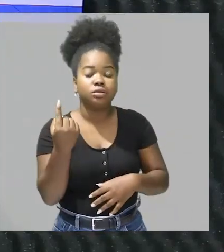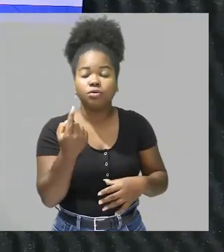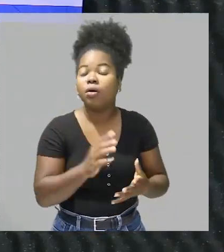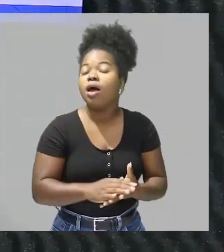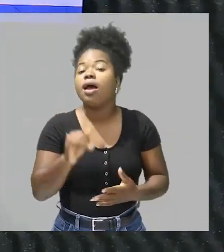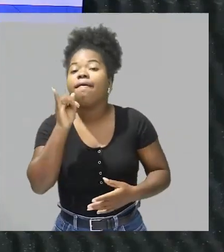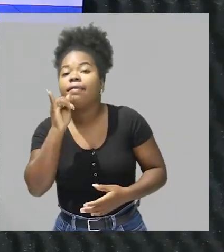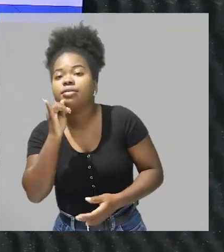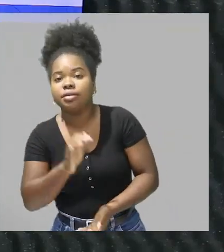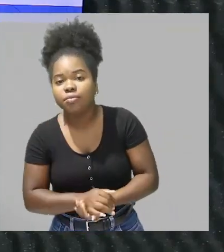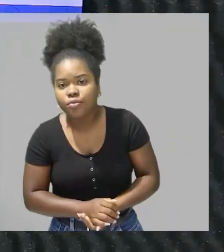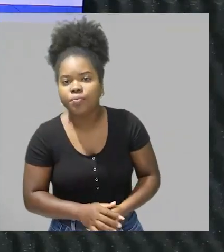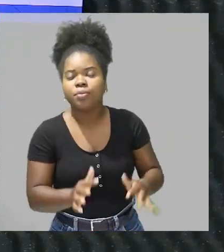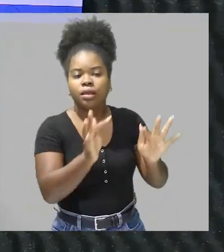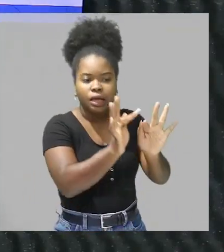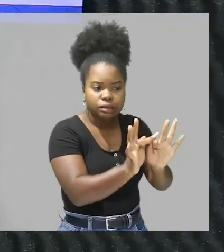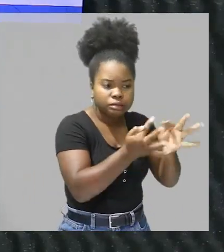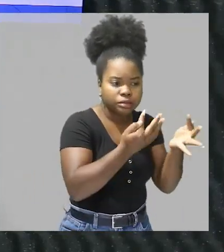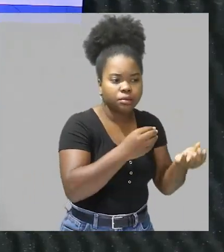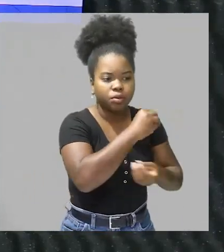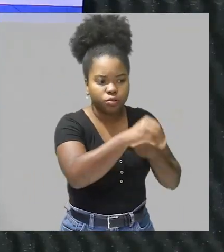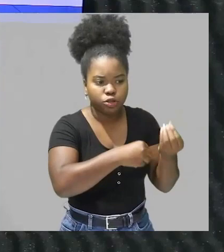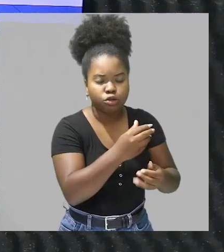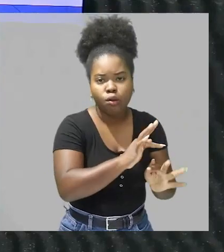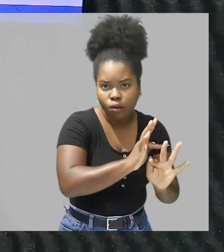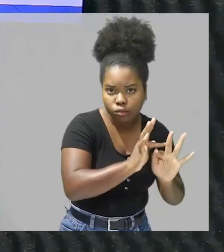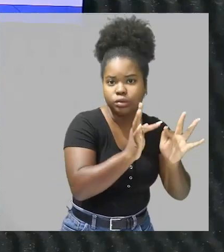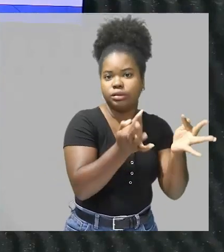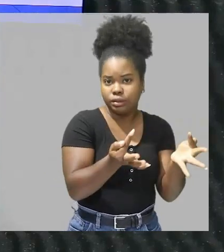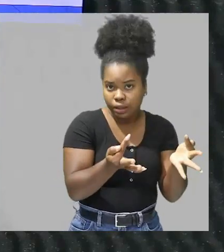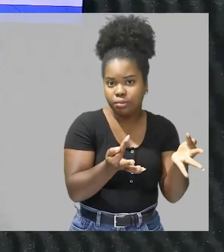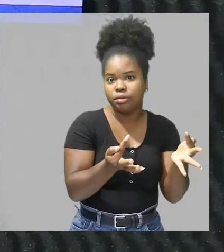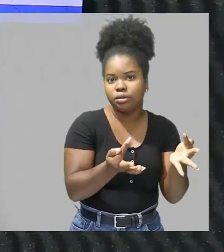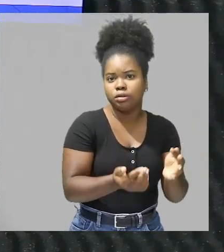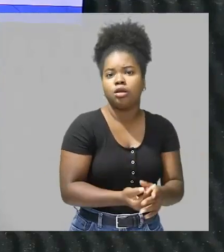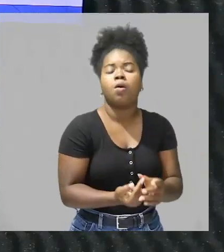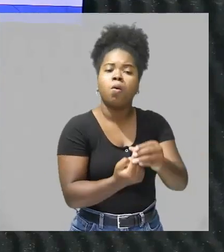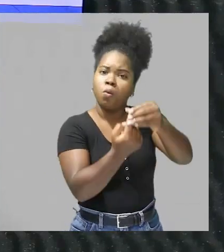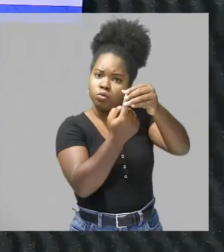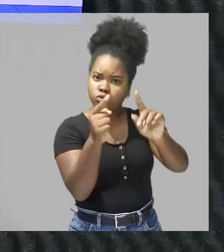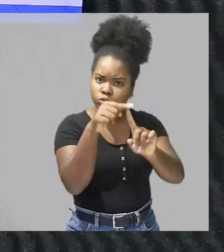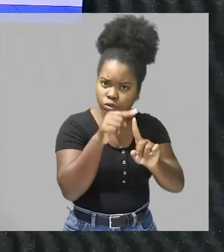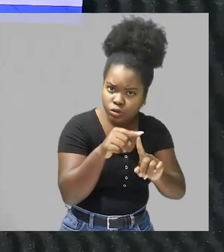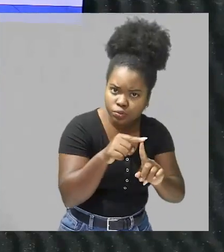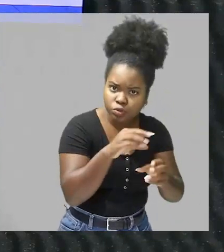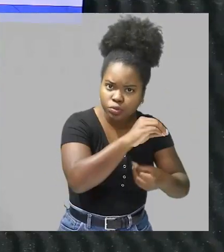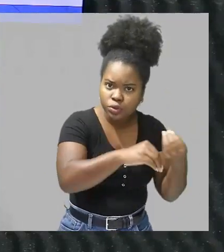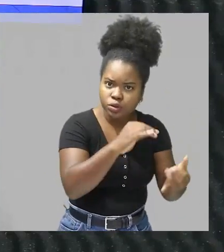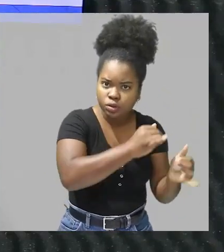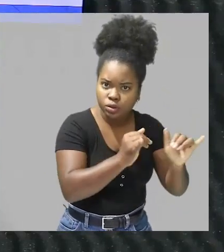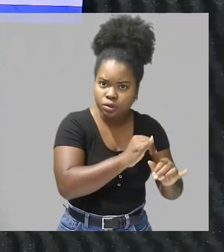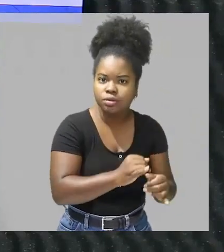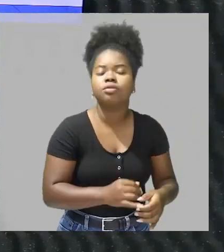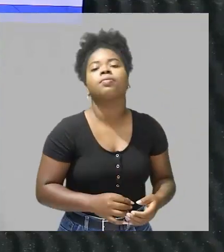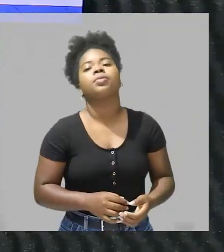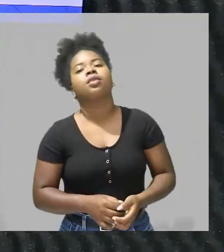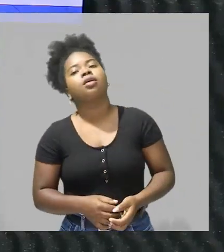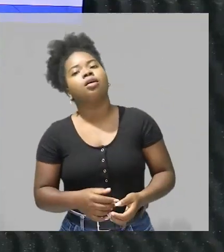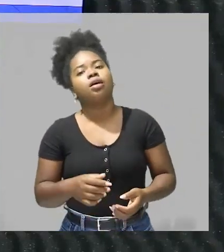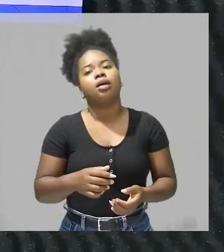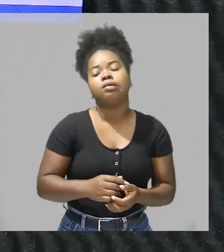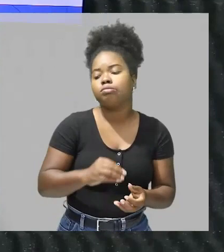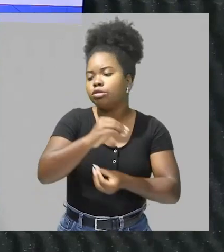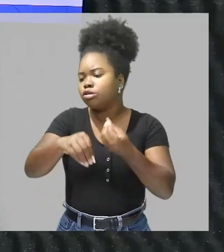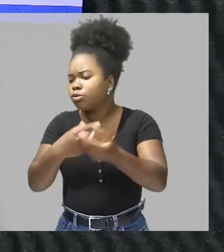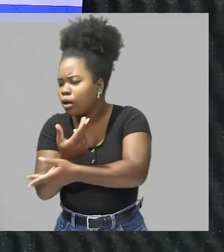simples a substância formar por um único tipo de elemento químico substâncias compostas